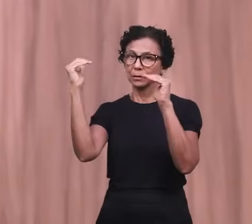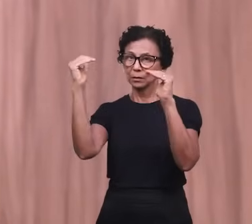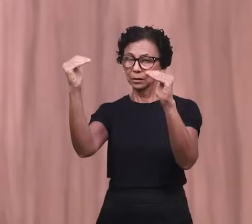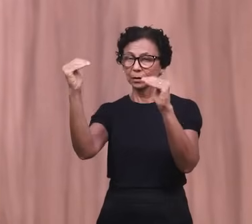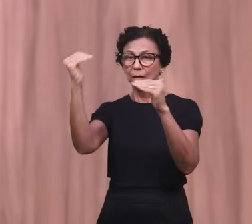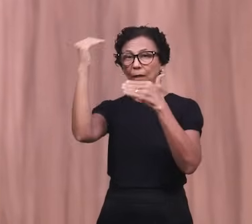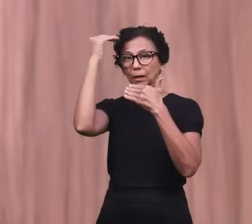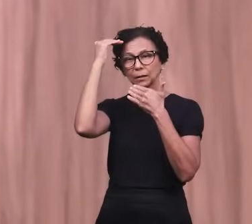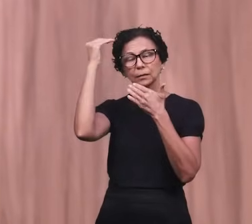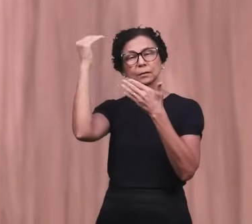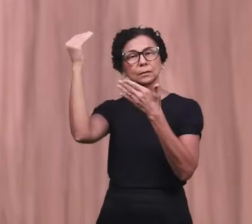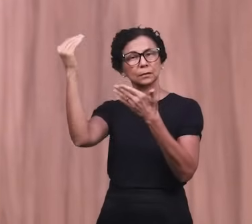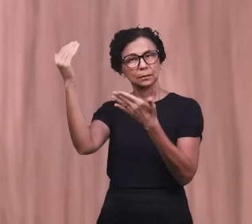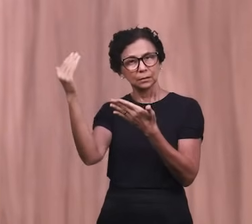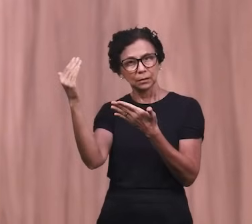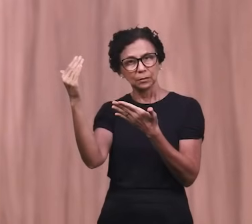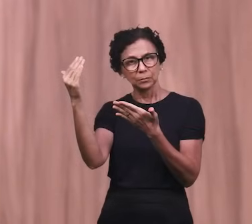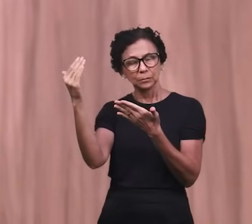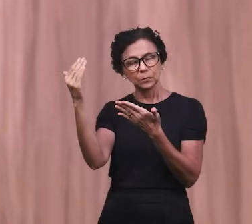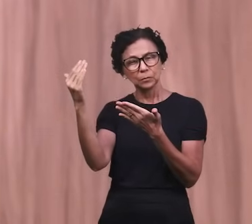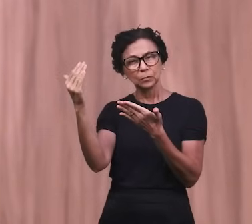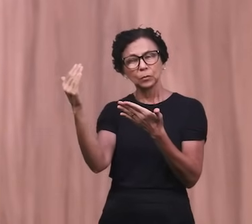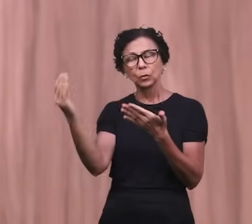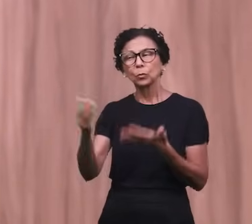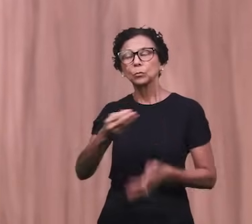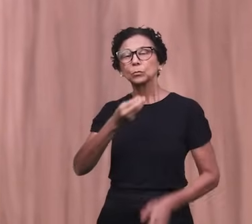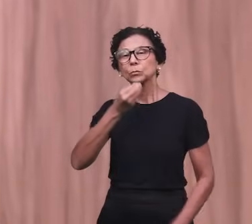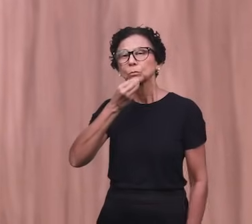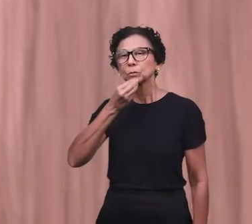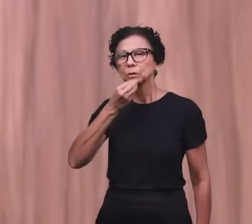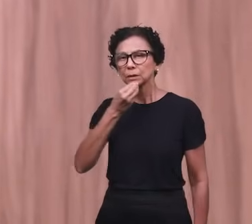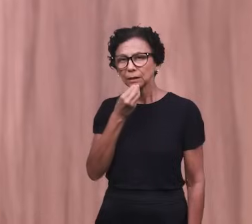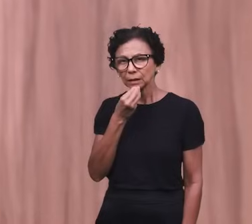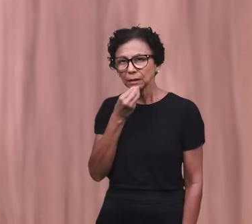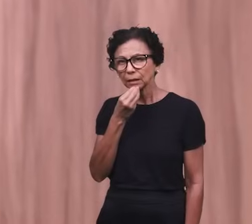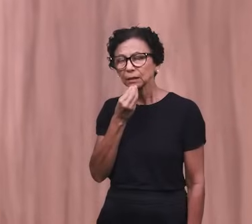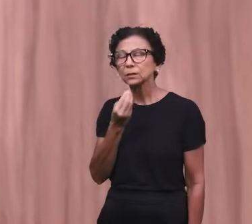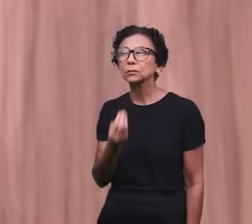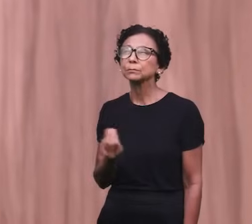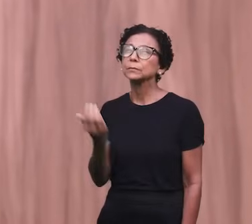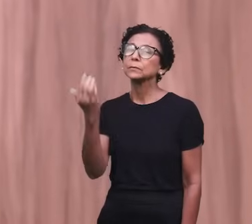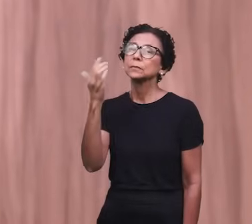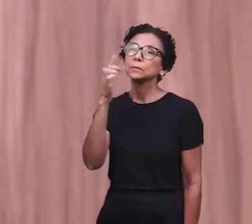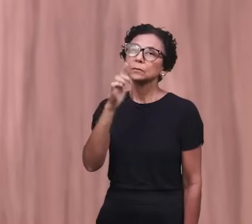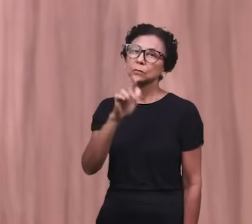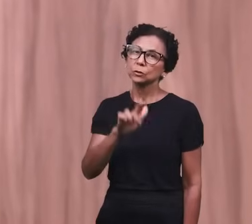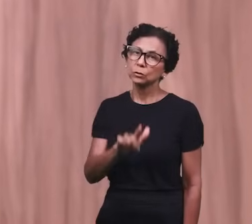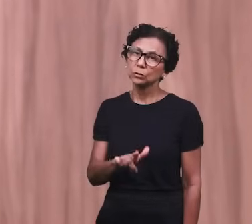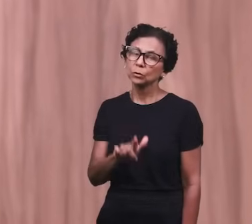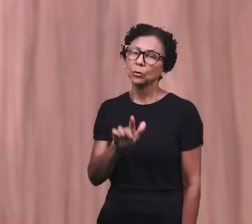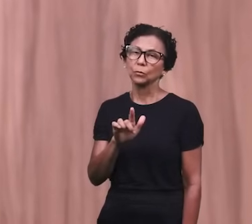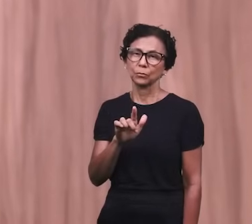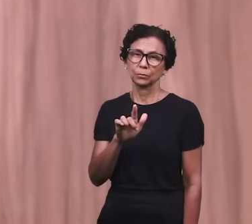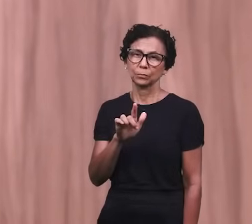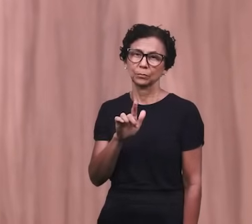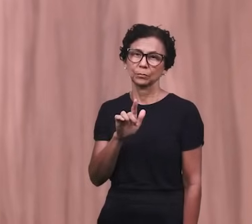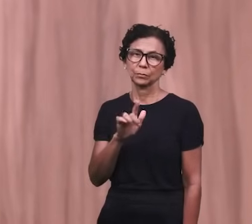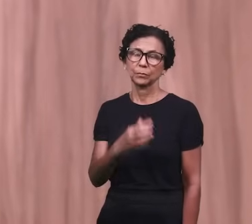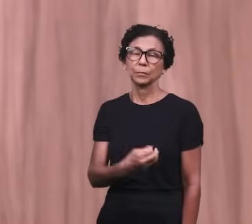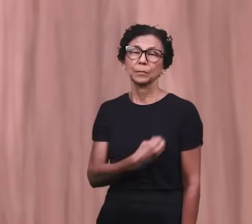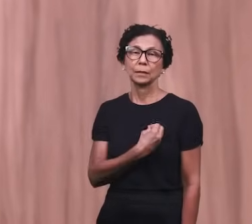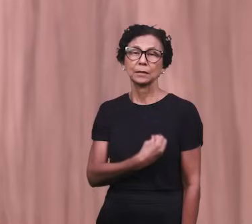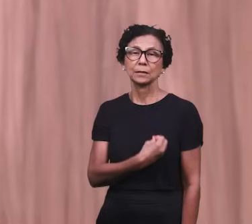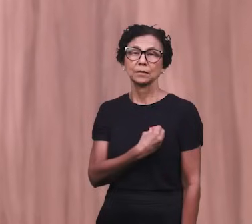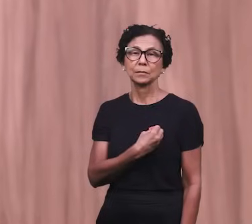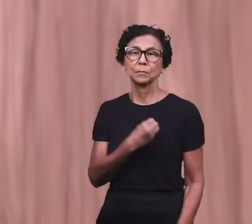Senhor. Nós te agradecemos pela oportunidade de poder mais uma vez participar